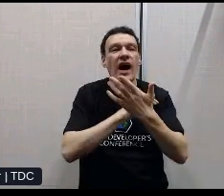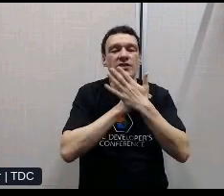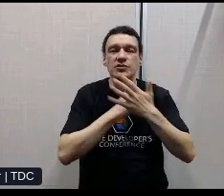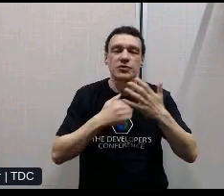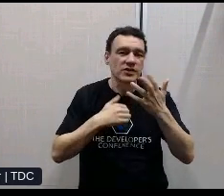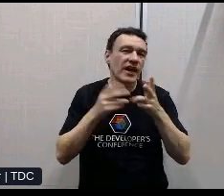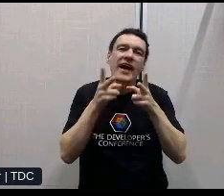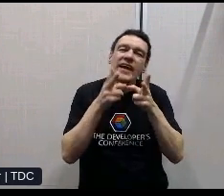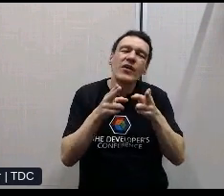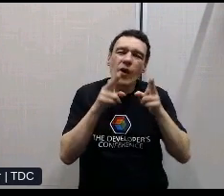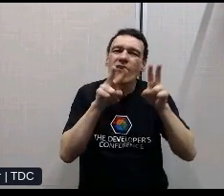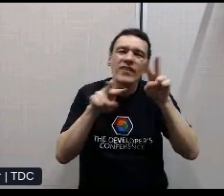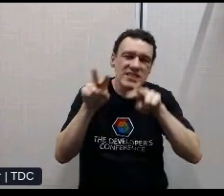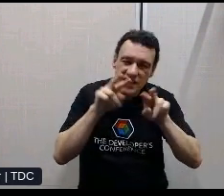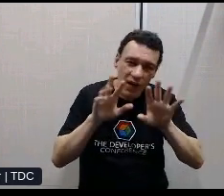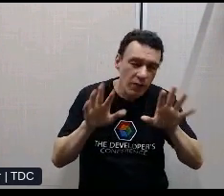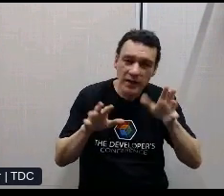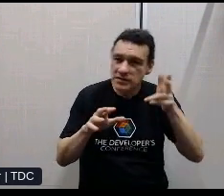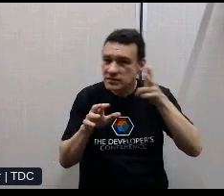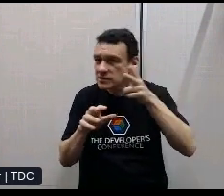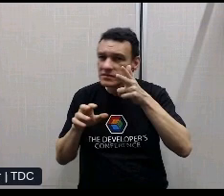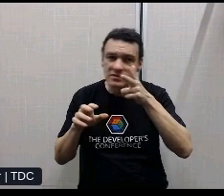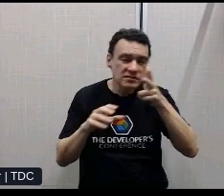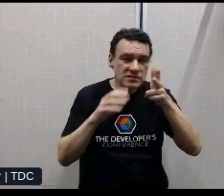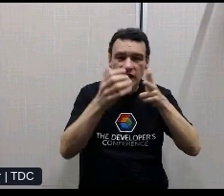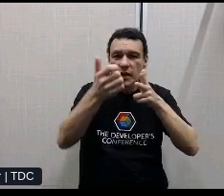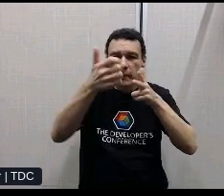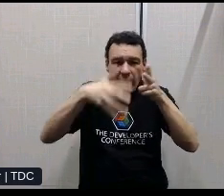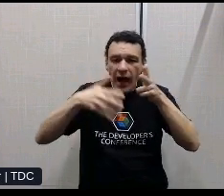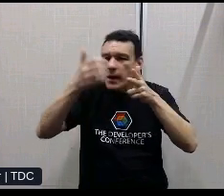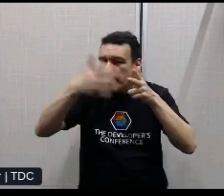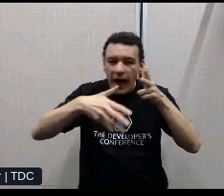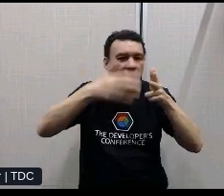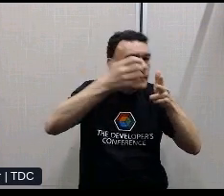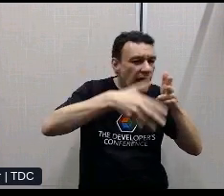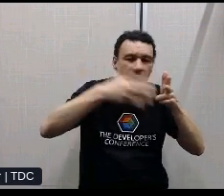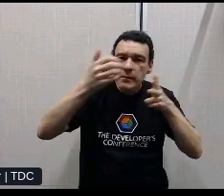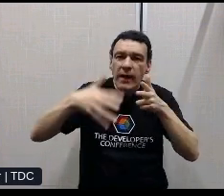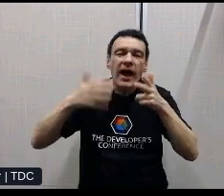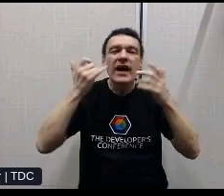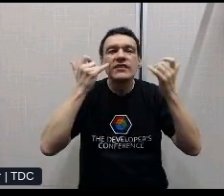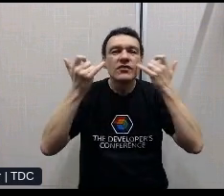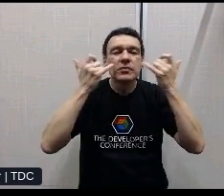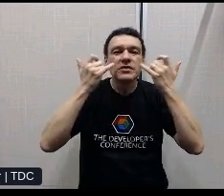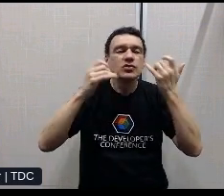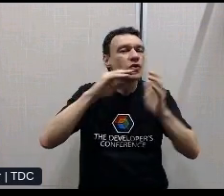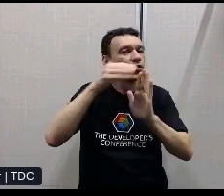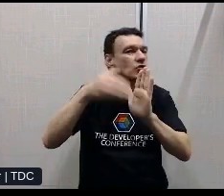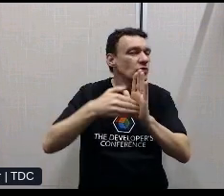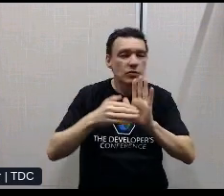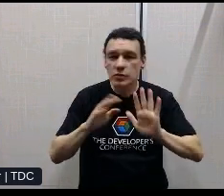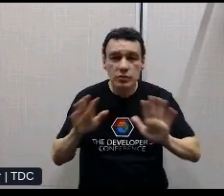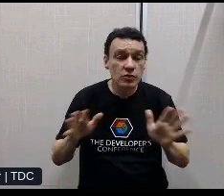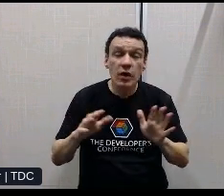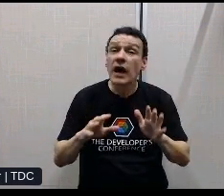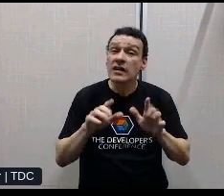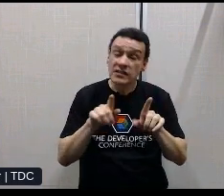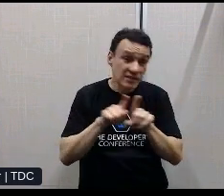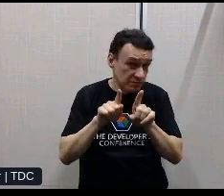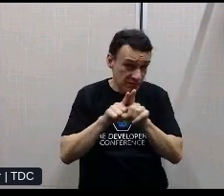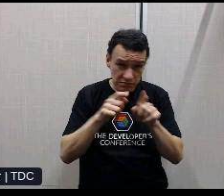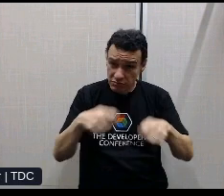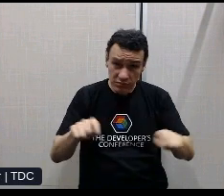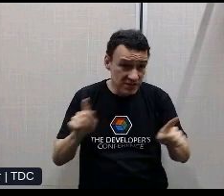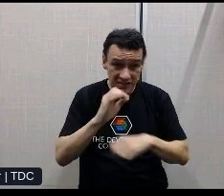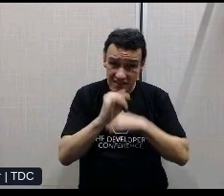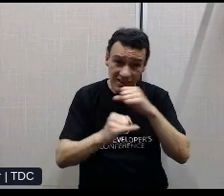acesso, intuitivo e instantâneo à informação disponível em tempo real e funciona totalmente offline. O que significa isso,